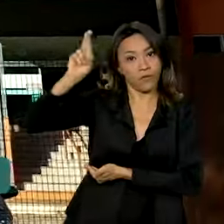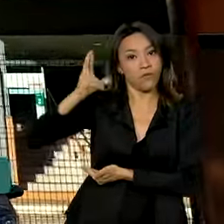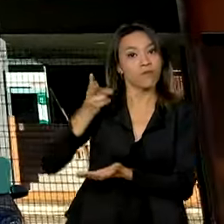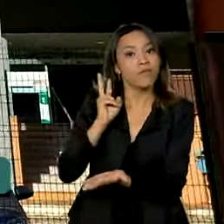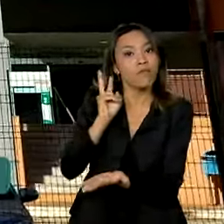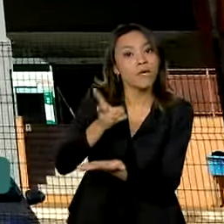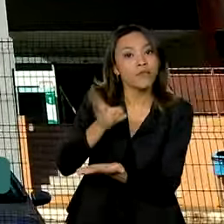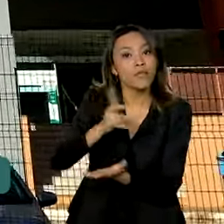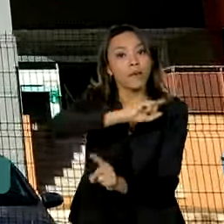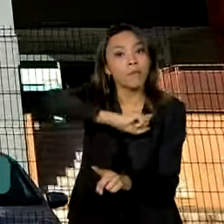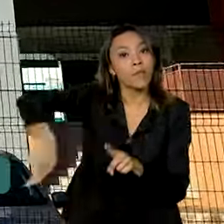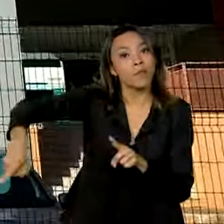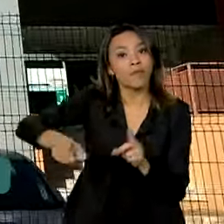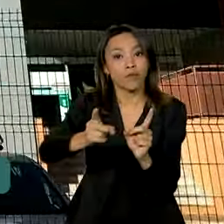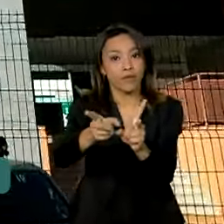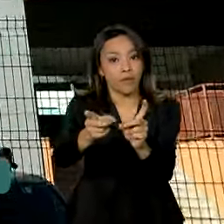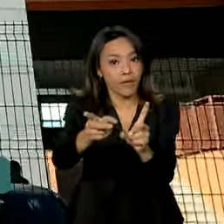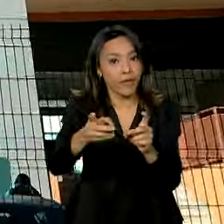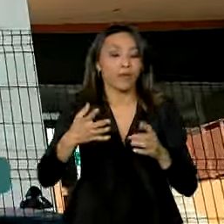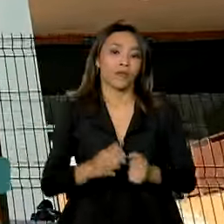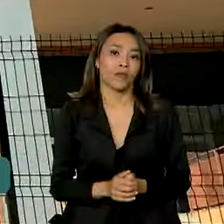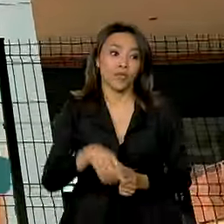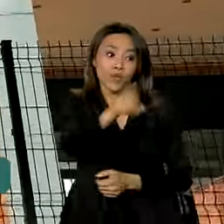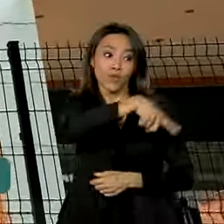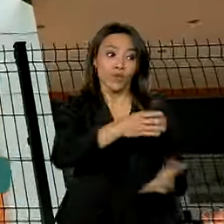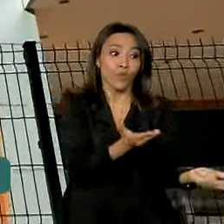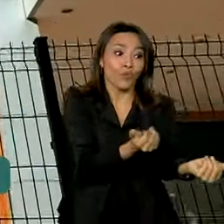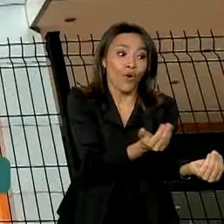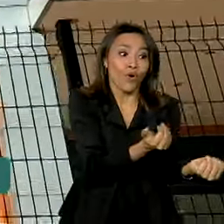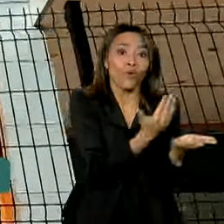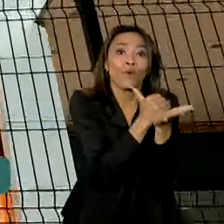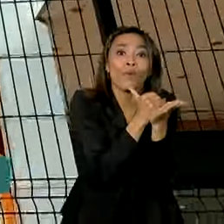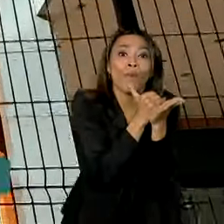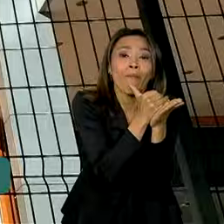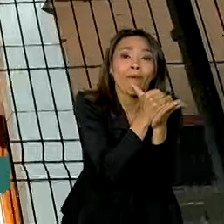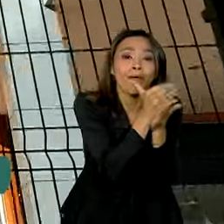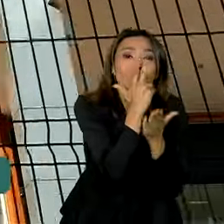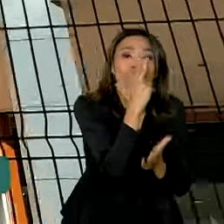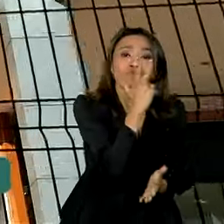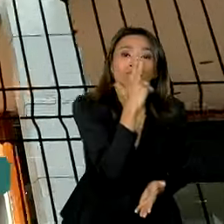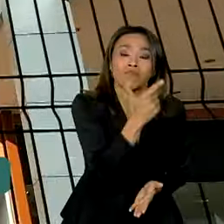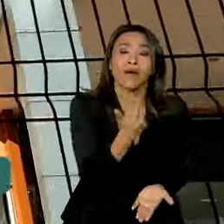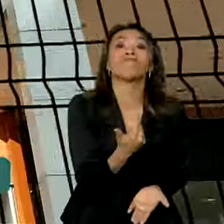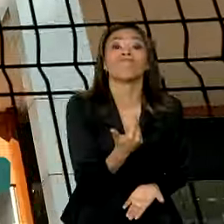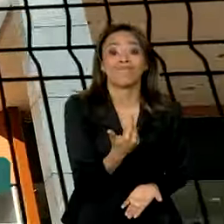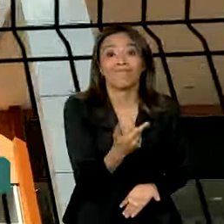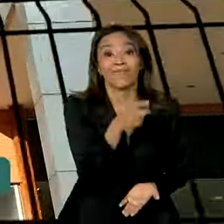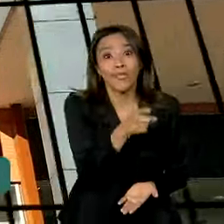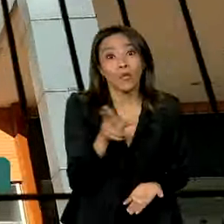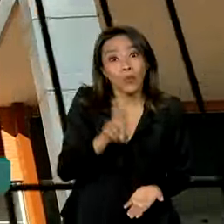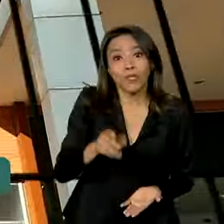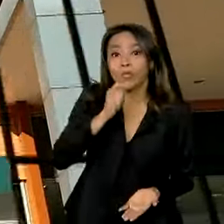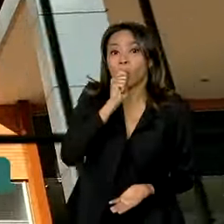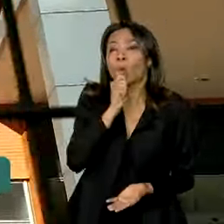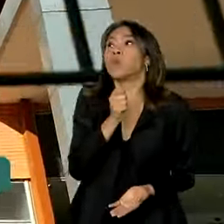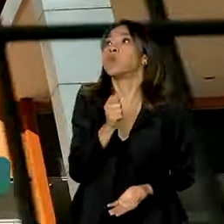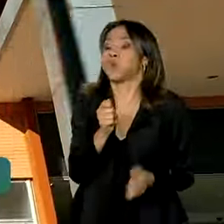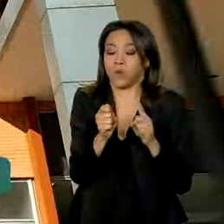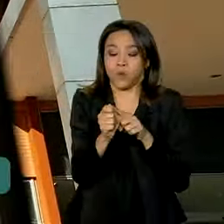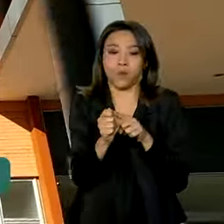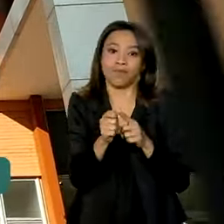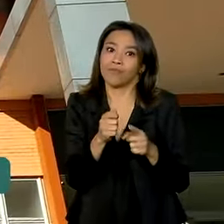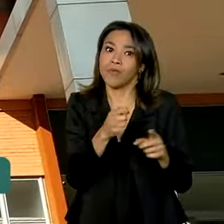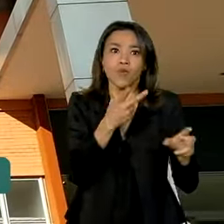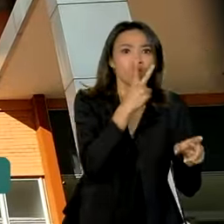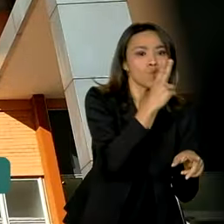a proibição está o fato de os jovens iniciarem o hábito de fumar a partir do vape e sem ter